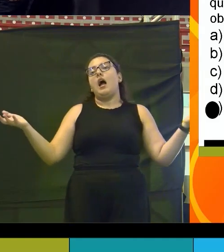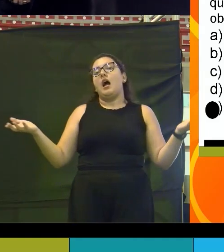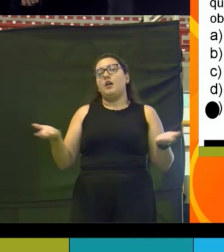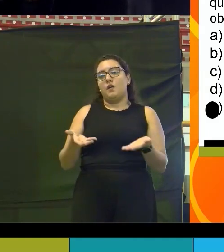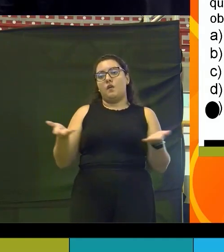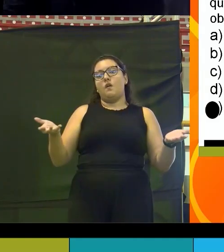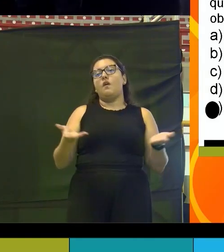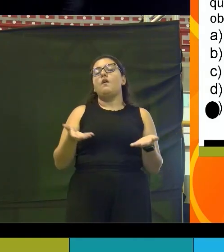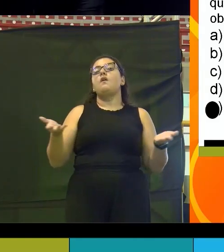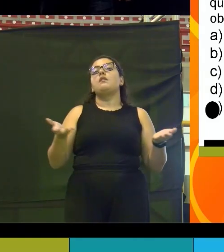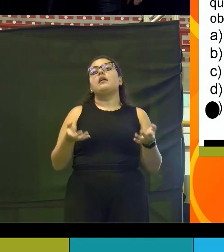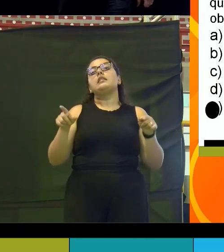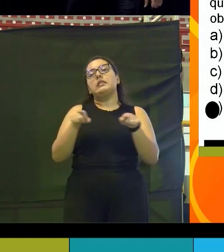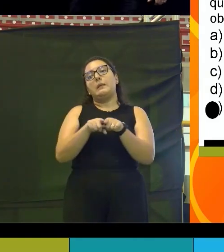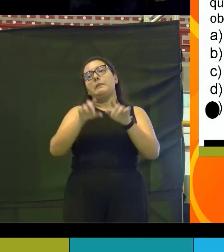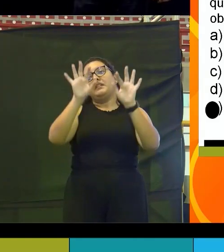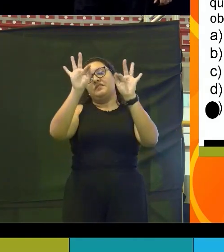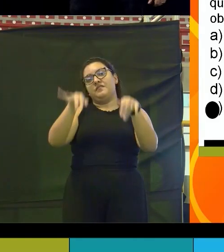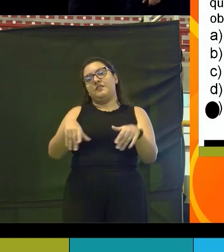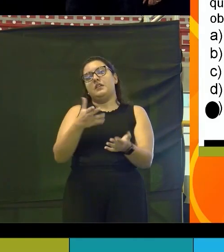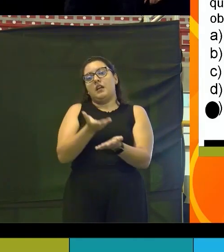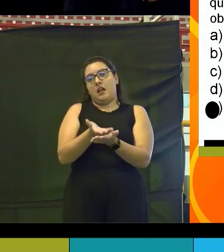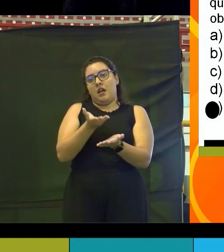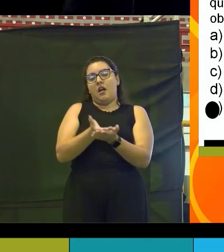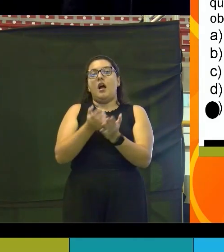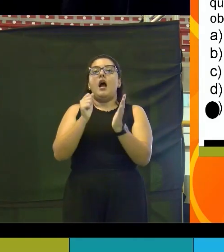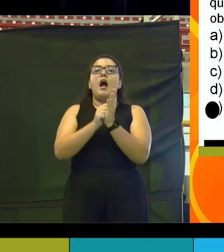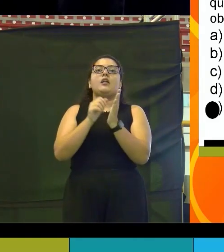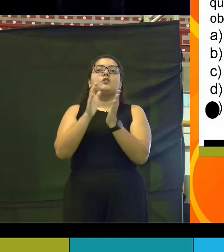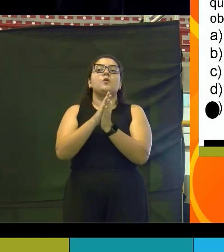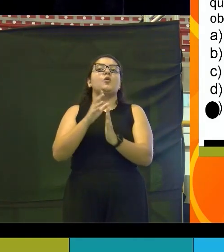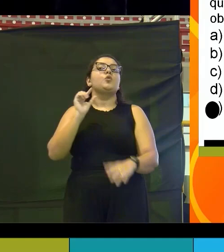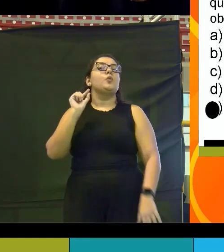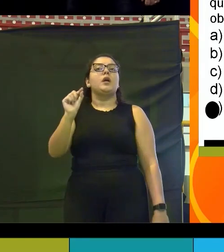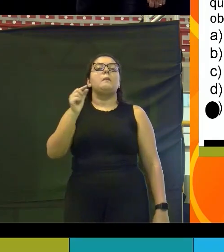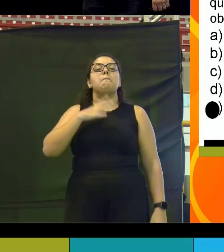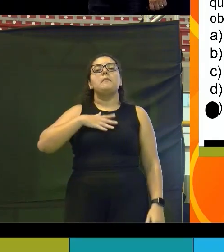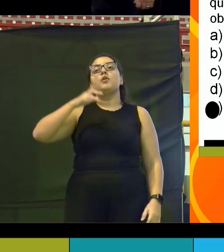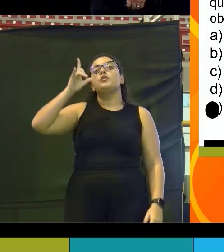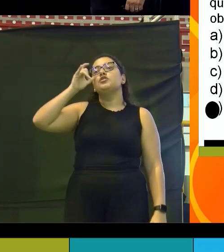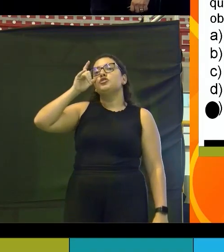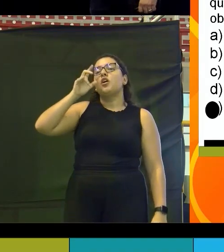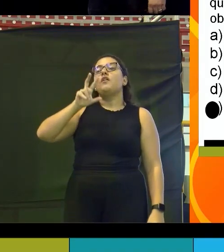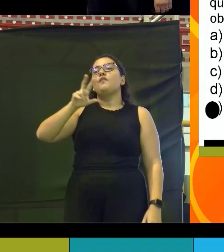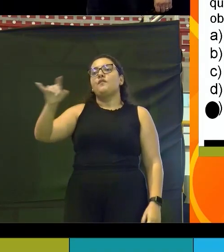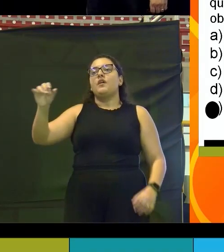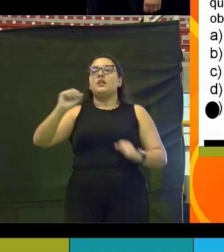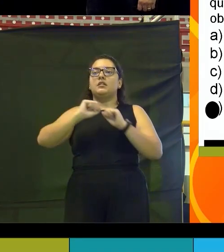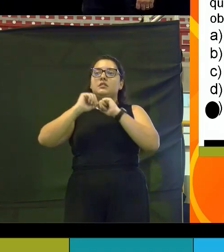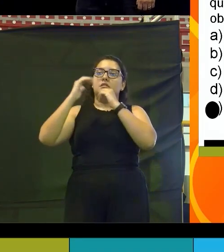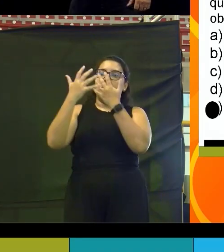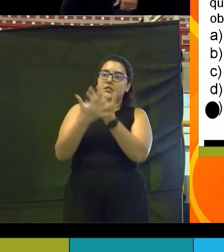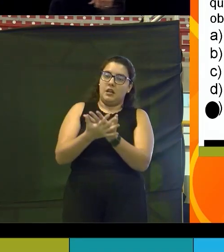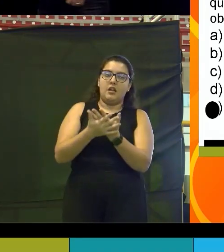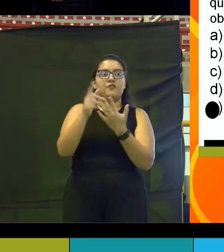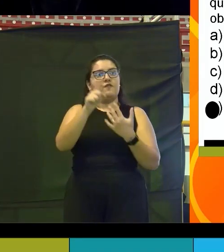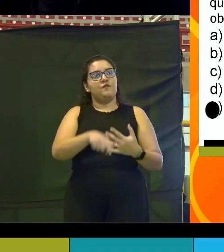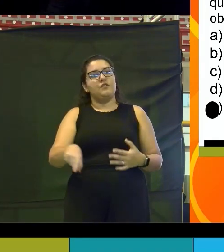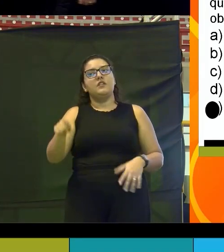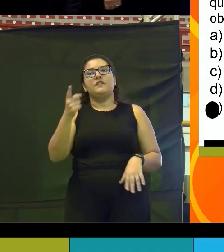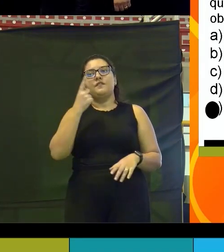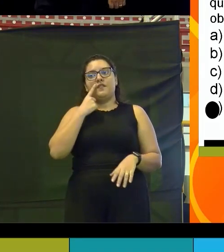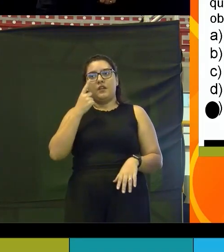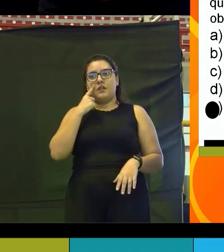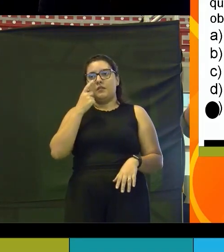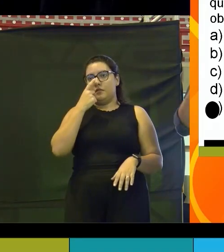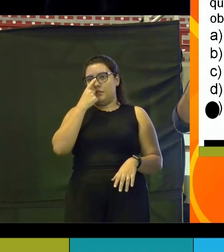vocês, tá? Anotem aí o meu Instagram, onde eu vou colocar esse slide lá à disposição de vocês,